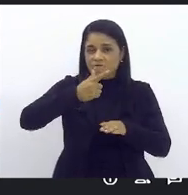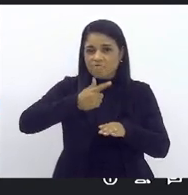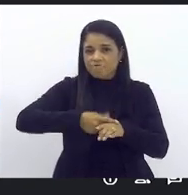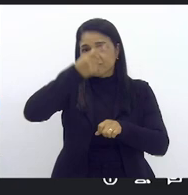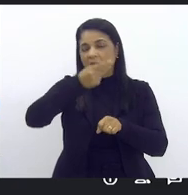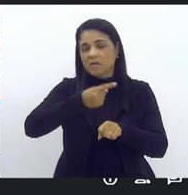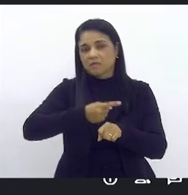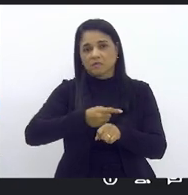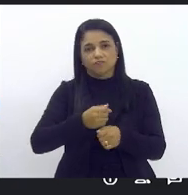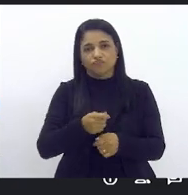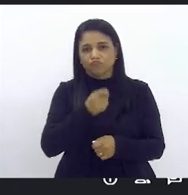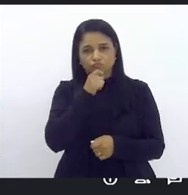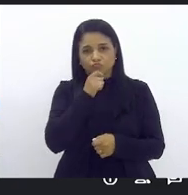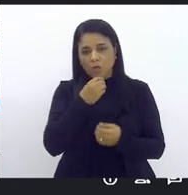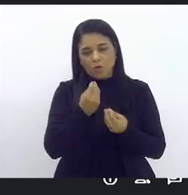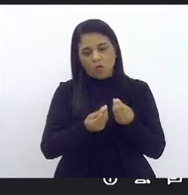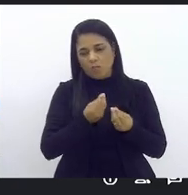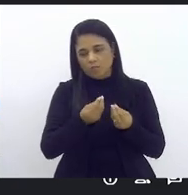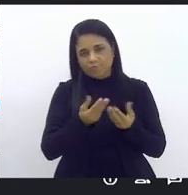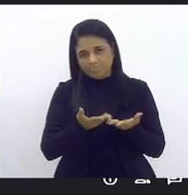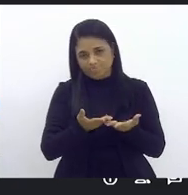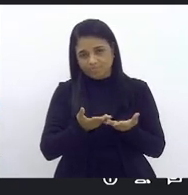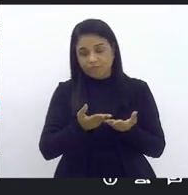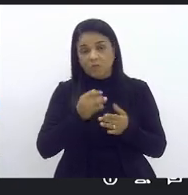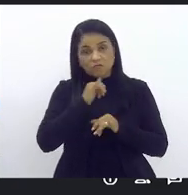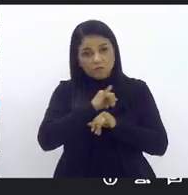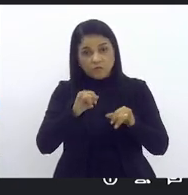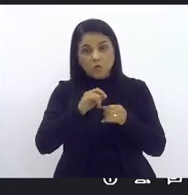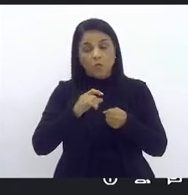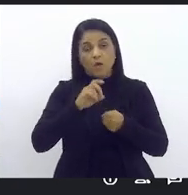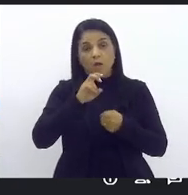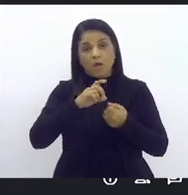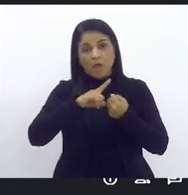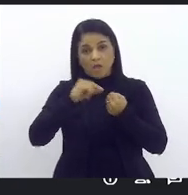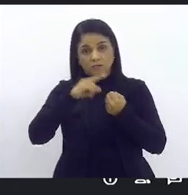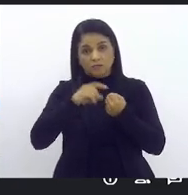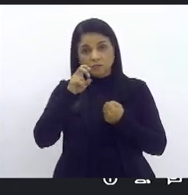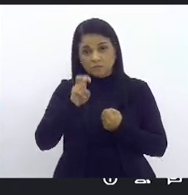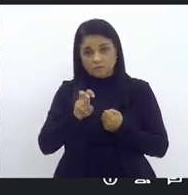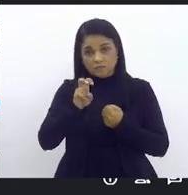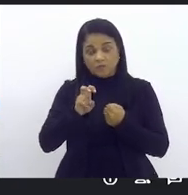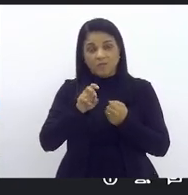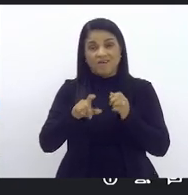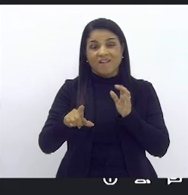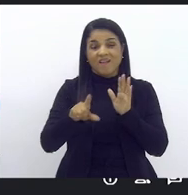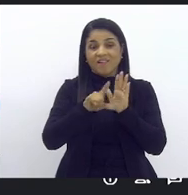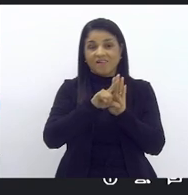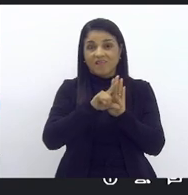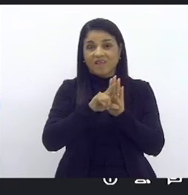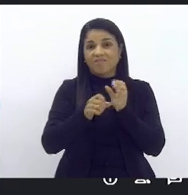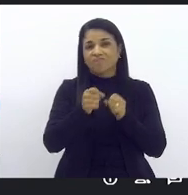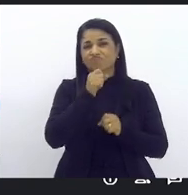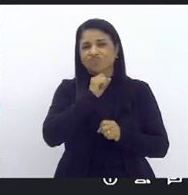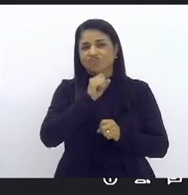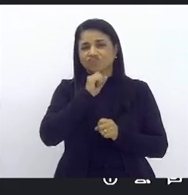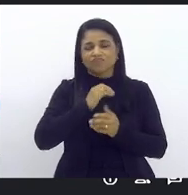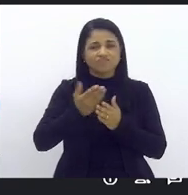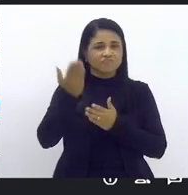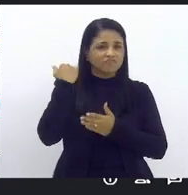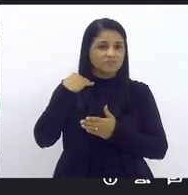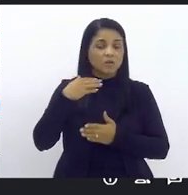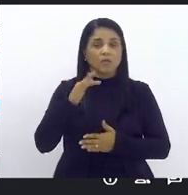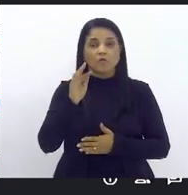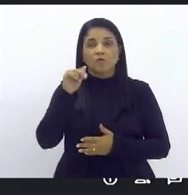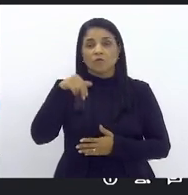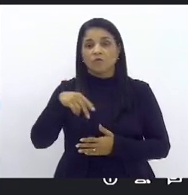Tá? Isso porque, como disse, o artigo 5º se remete à antiga lei do Fundeb. Como a antiga lei do Fundeb foi